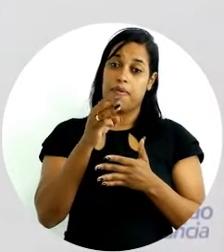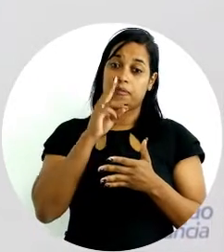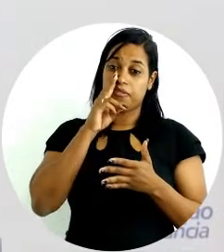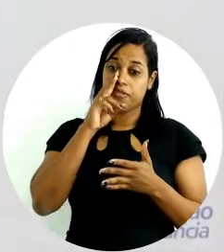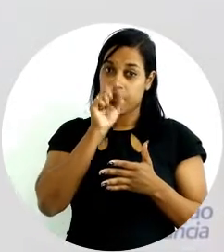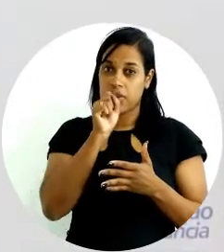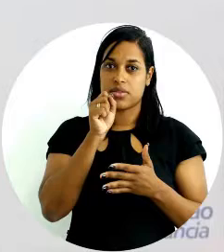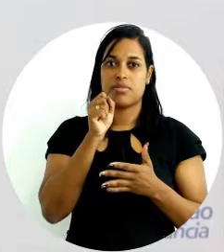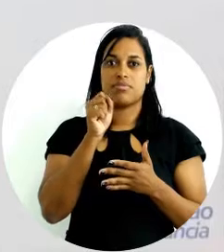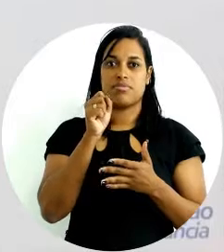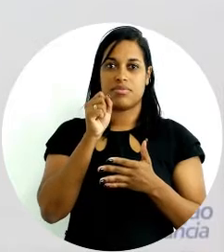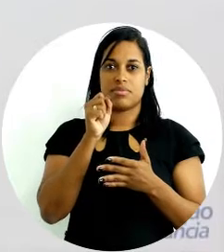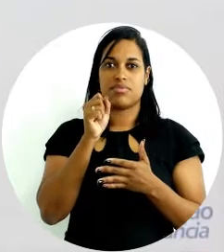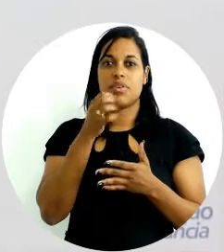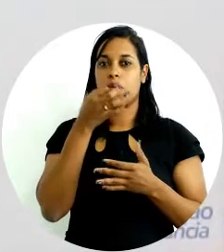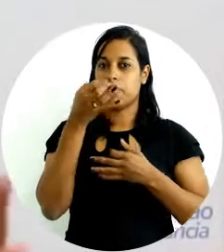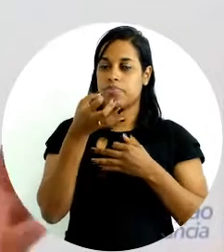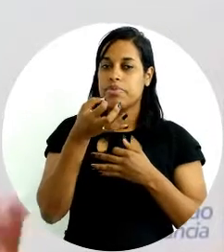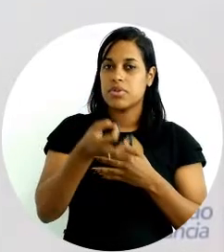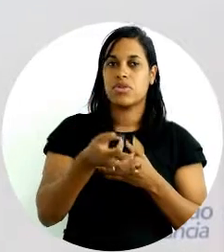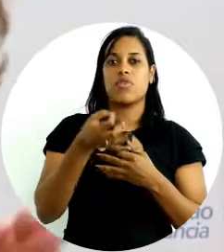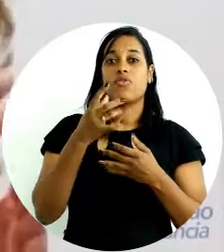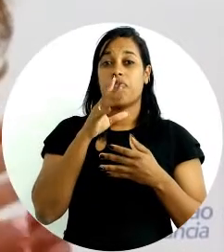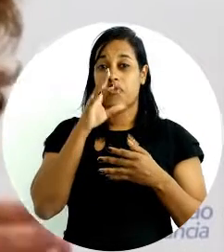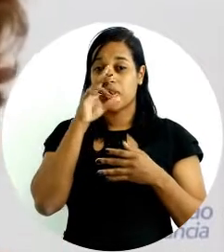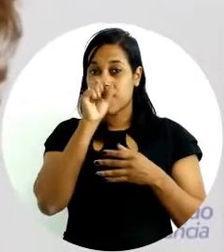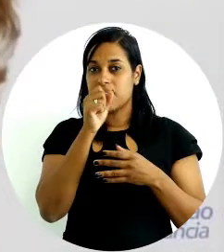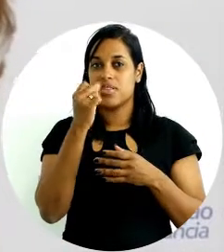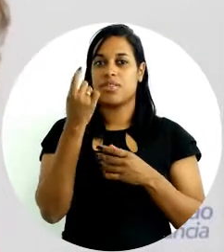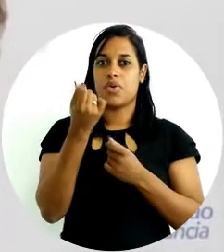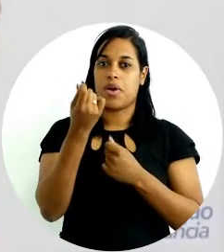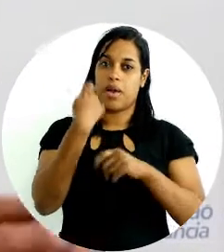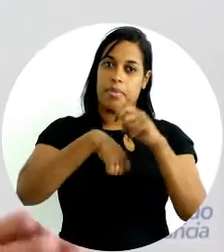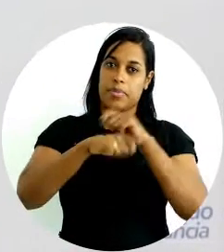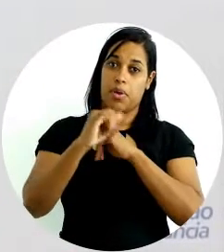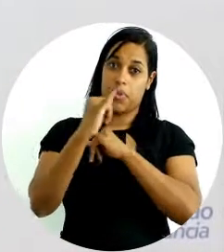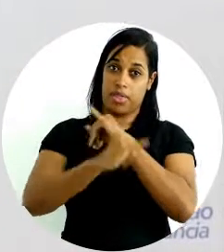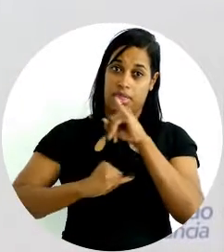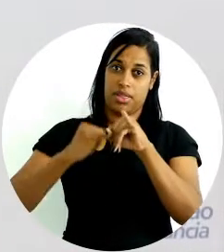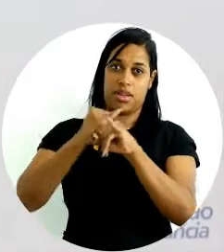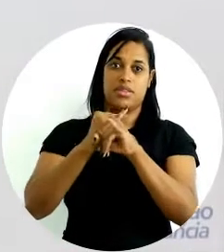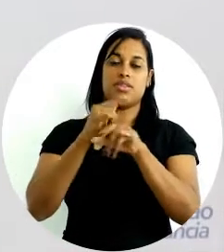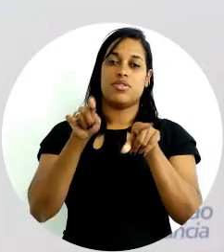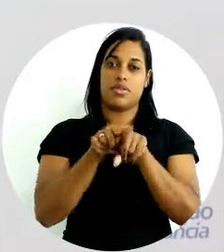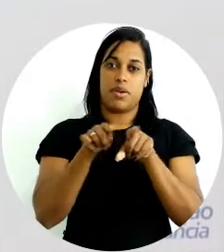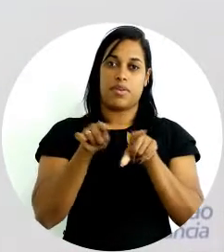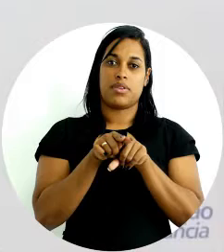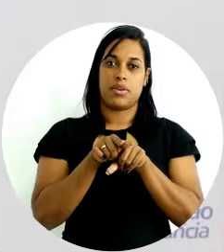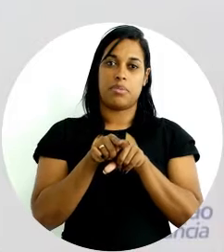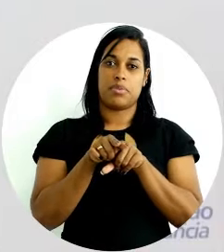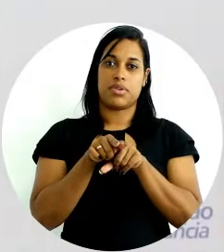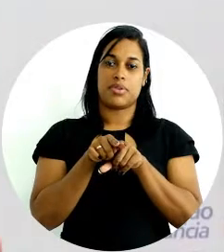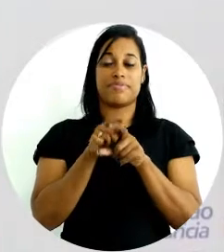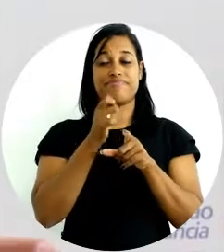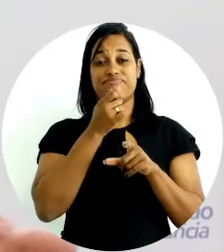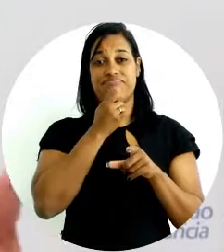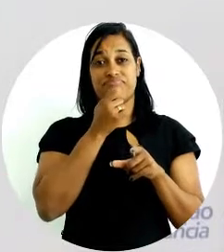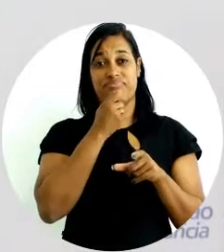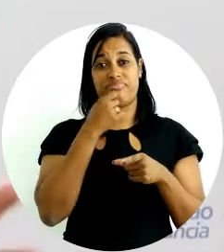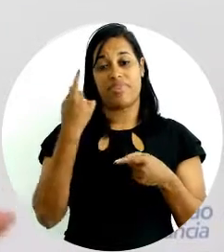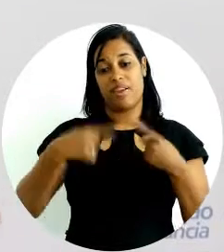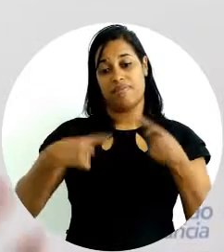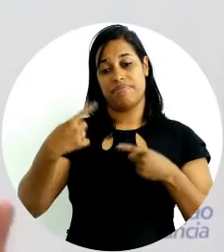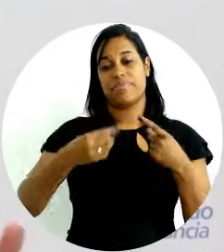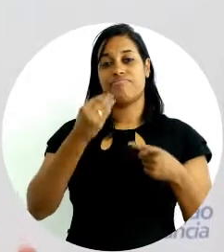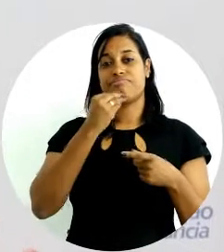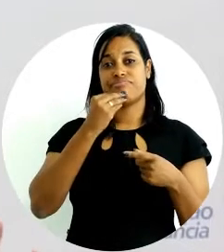medidas que fortaleciam o capital internacional e, ao mesmo tempo, elas